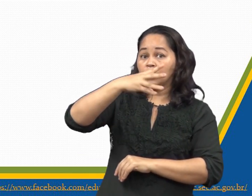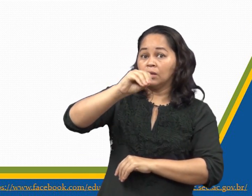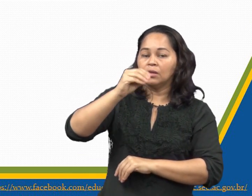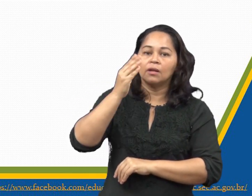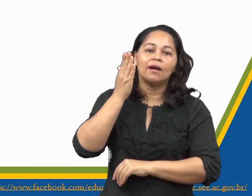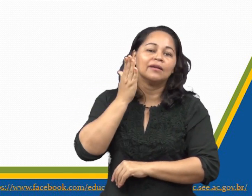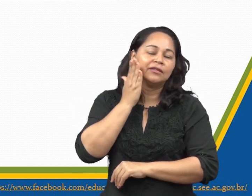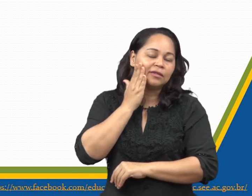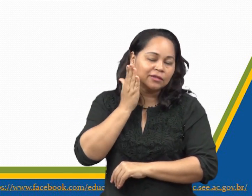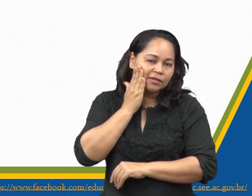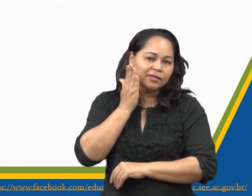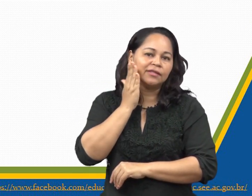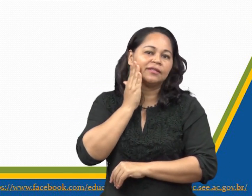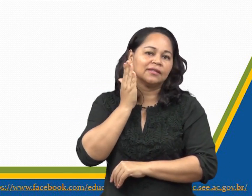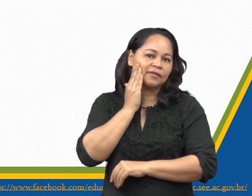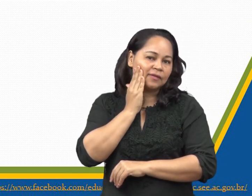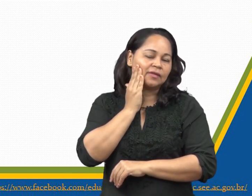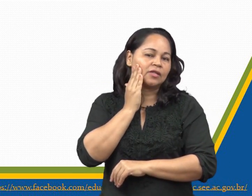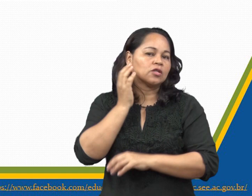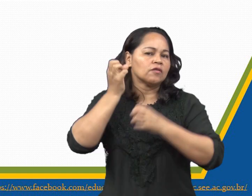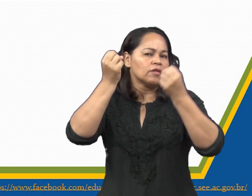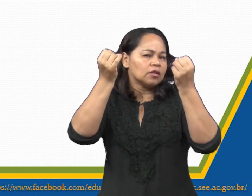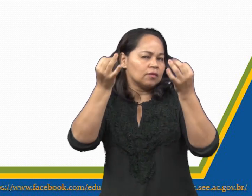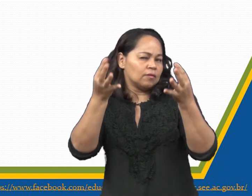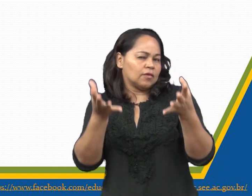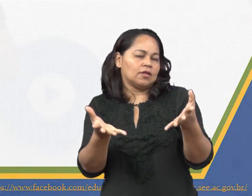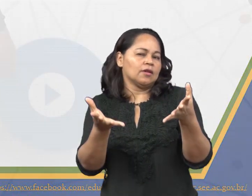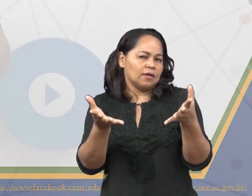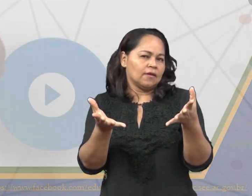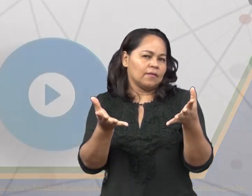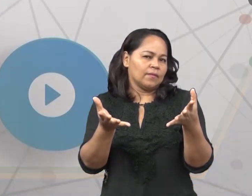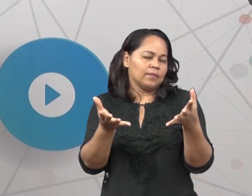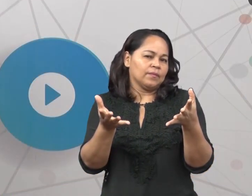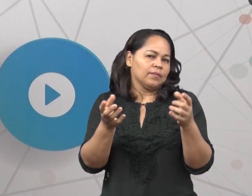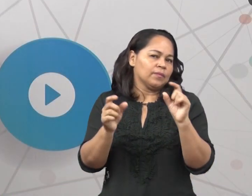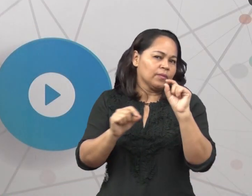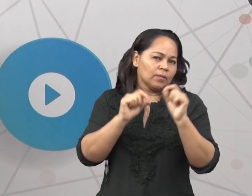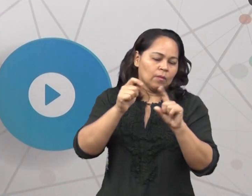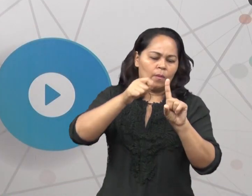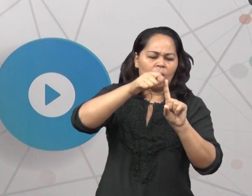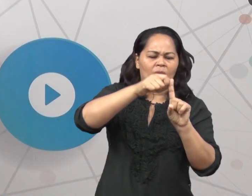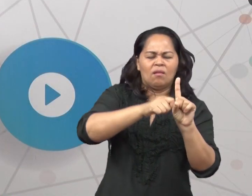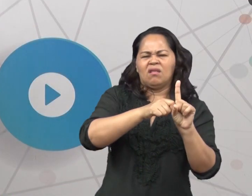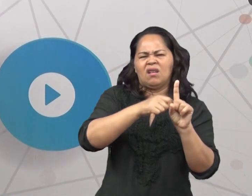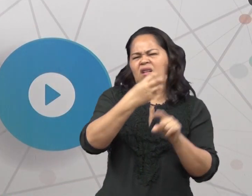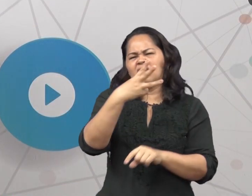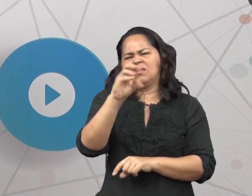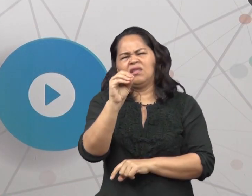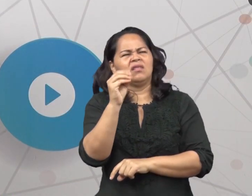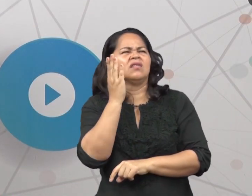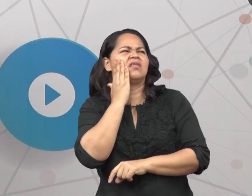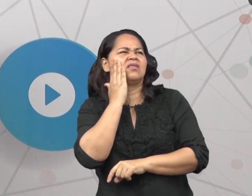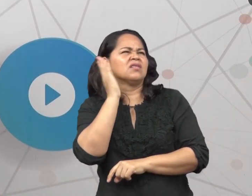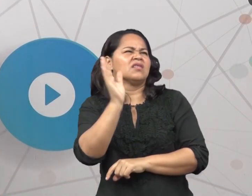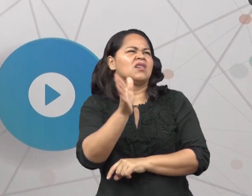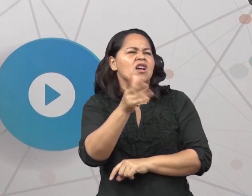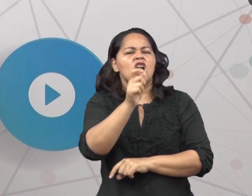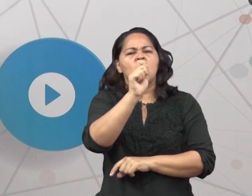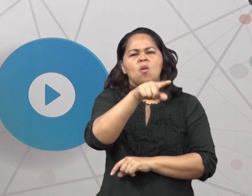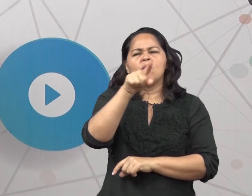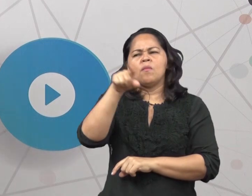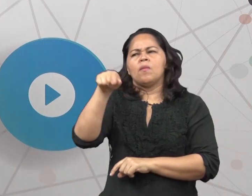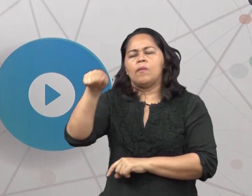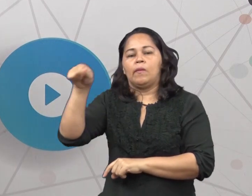Geralmente, quando nós vamos falar, observa aqui, ó. Geralmente, quando nós vamos falar em meses, nós falamos assim, 30 dias, um mês, 30 dias, um mês.